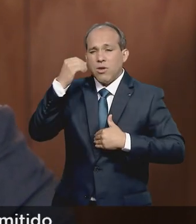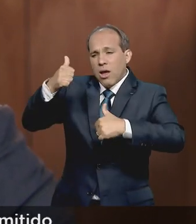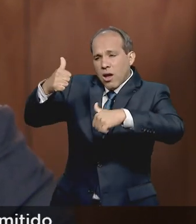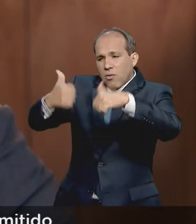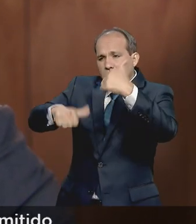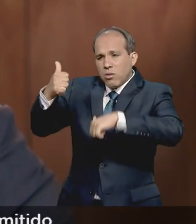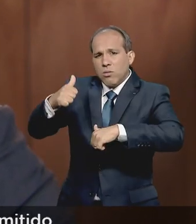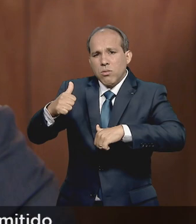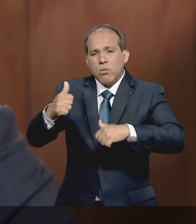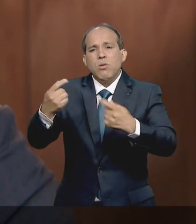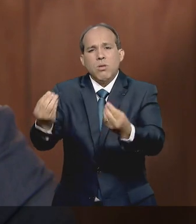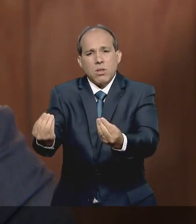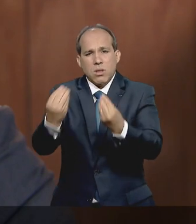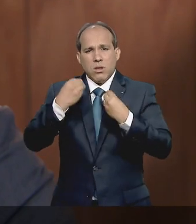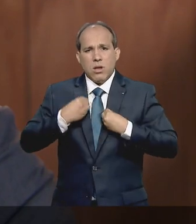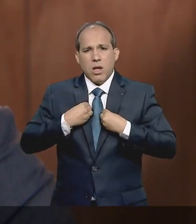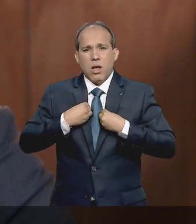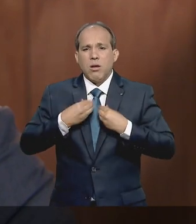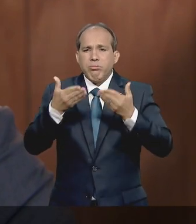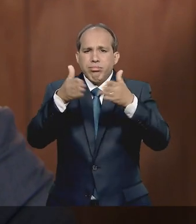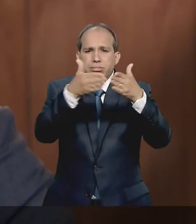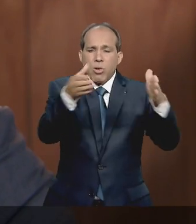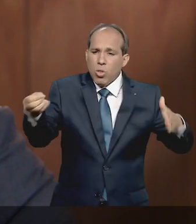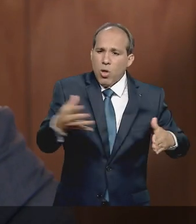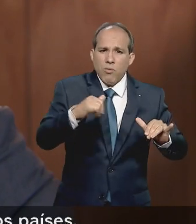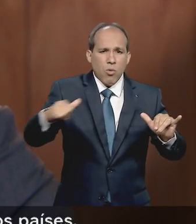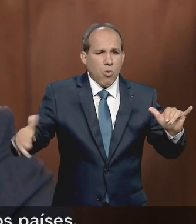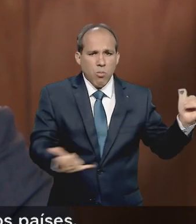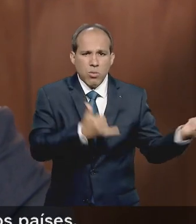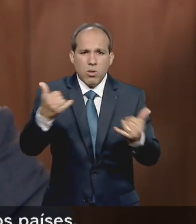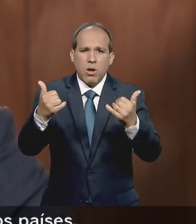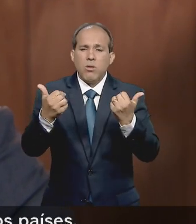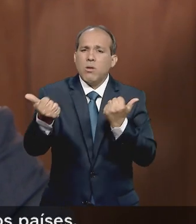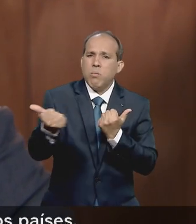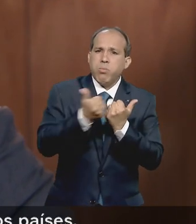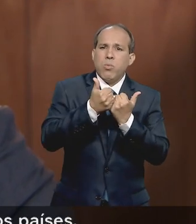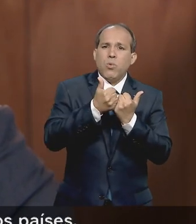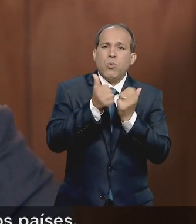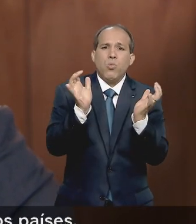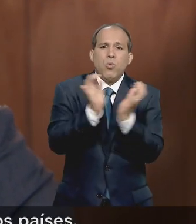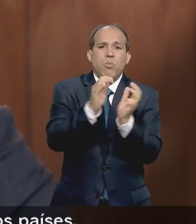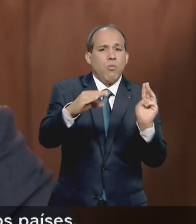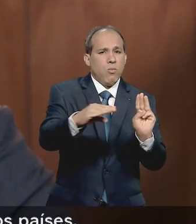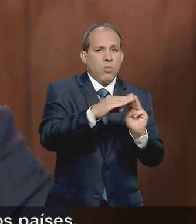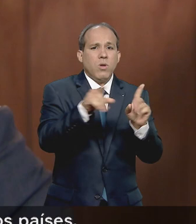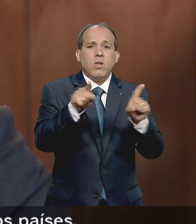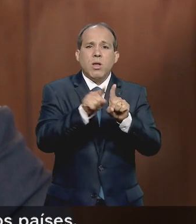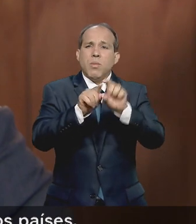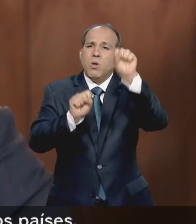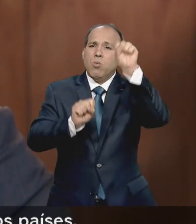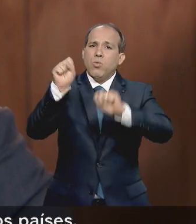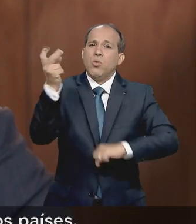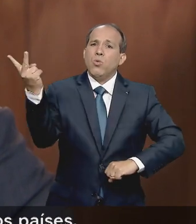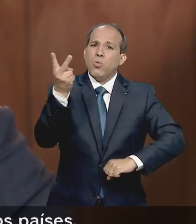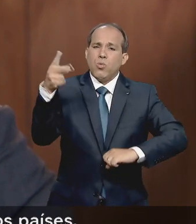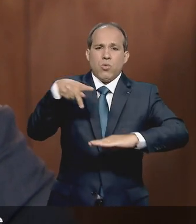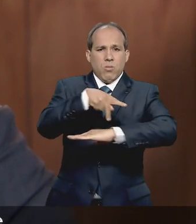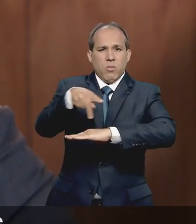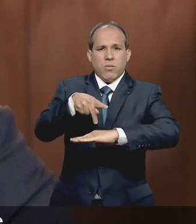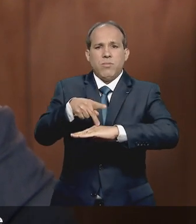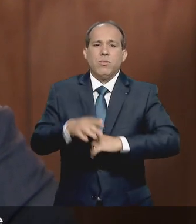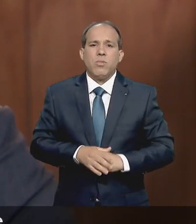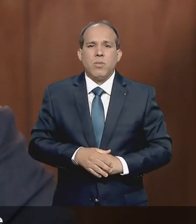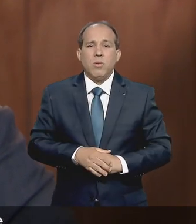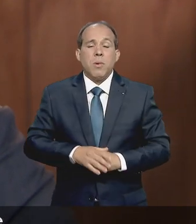avaliação temos permitido Abrir novas oportunidades de cooperação entre as forças armadas e as indústrias de ambos os países